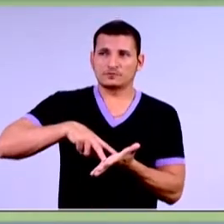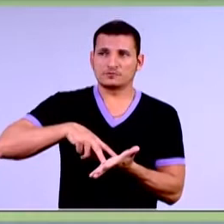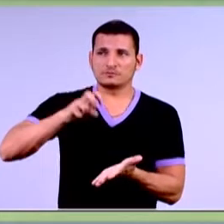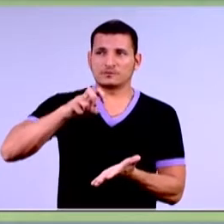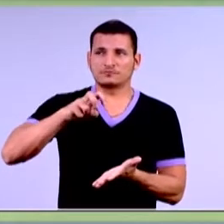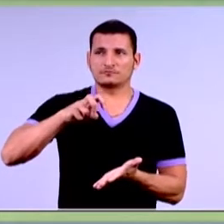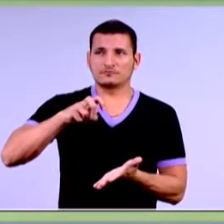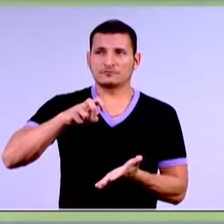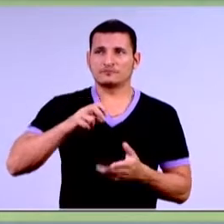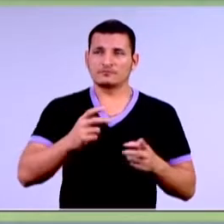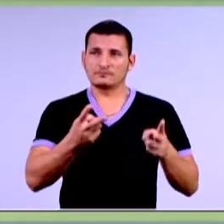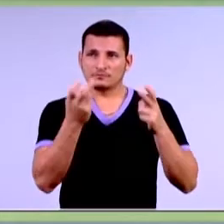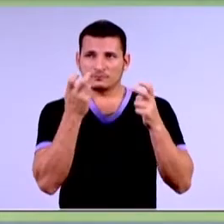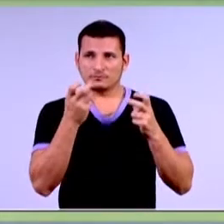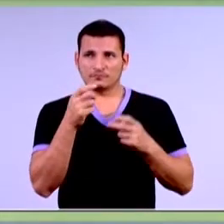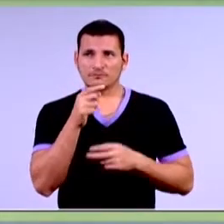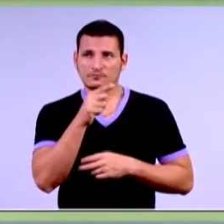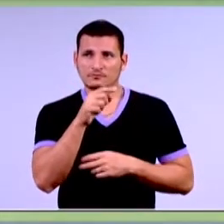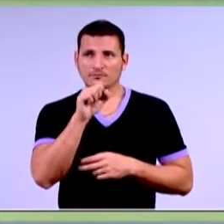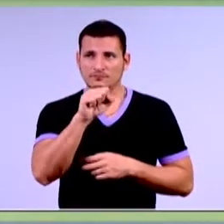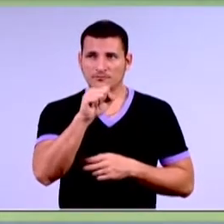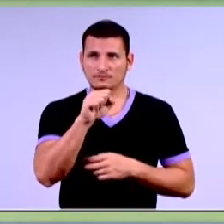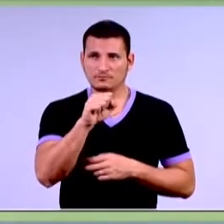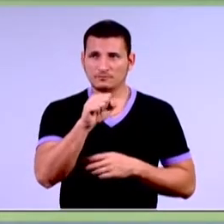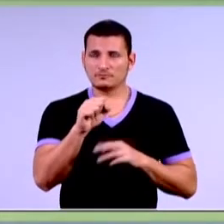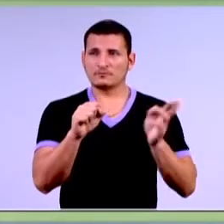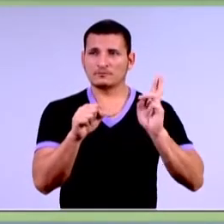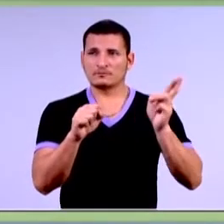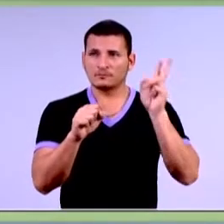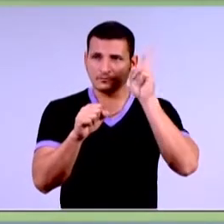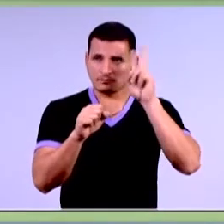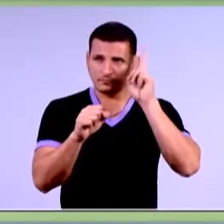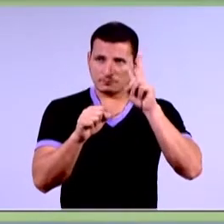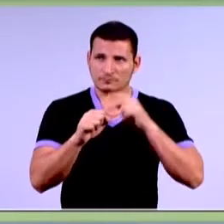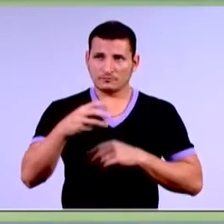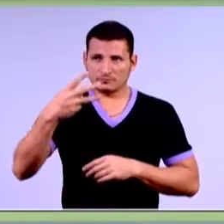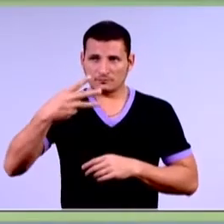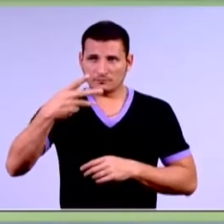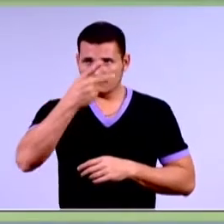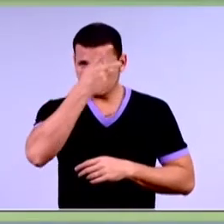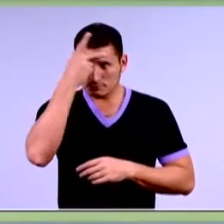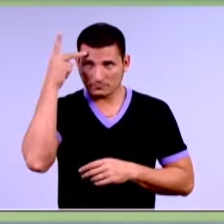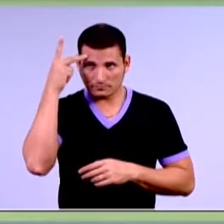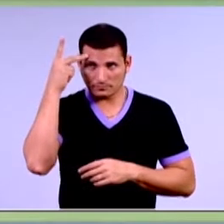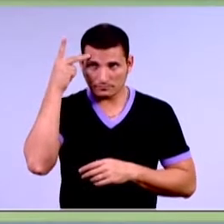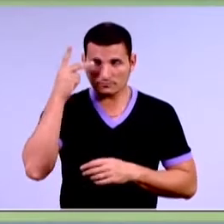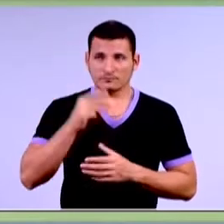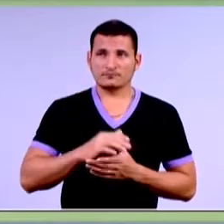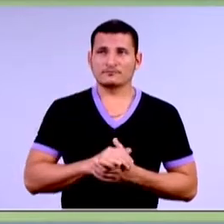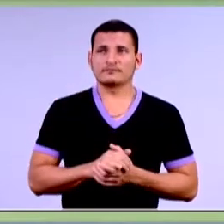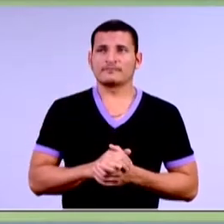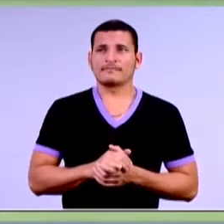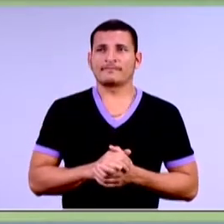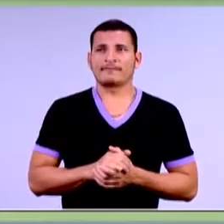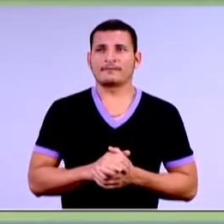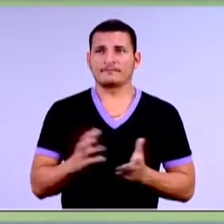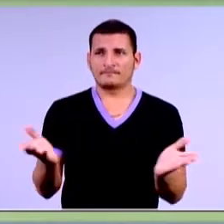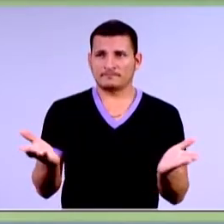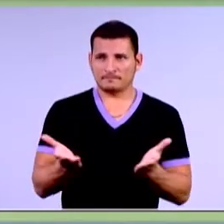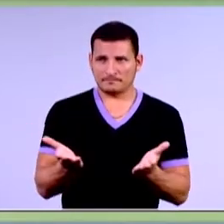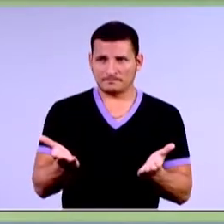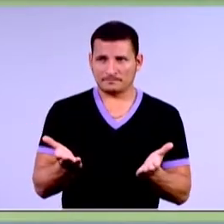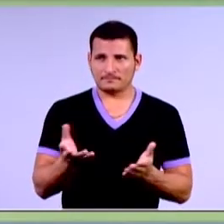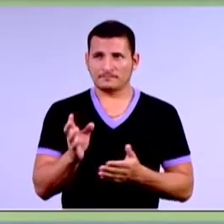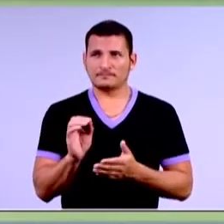manhã percebam aqui o s quem tá lembrado que na terceira pessoa com richie e no presente eu